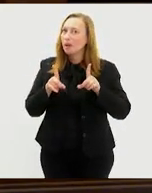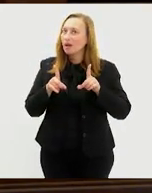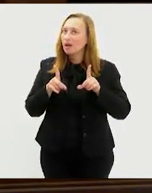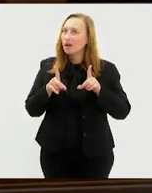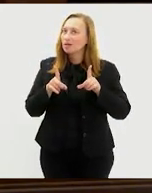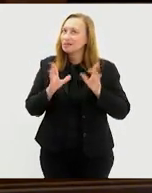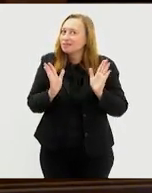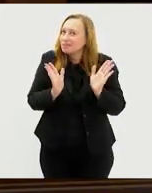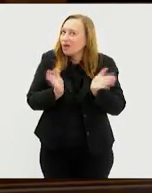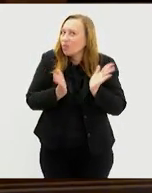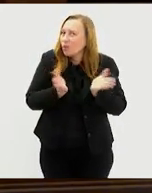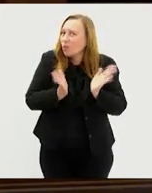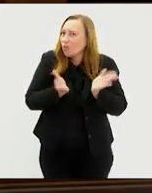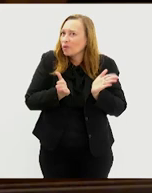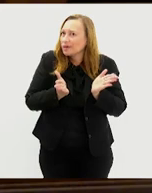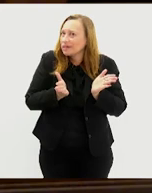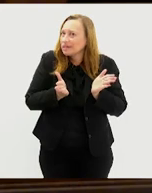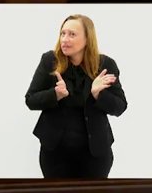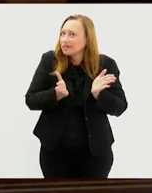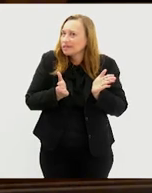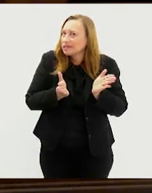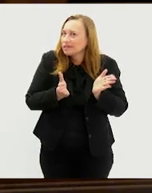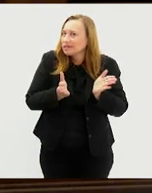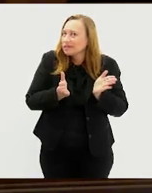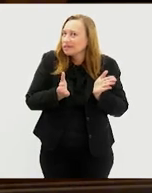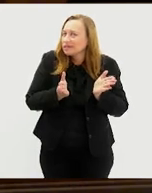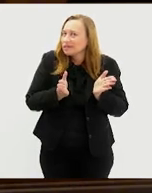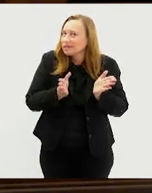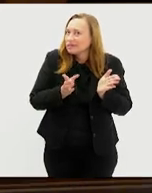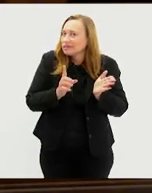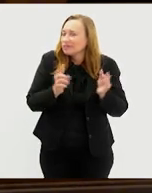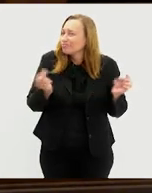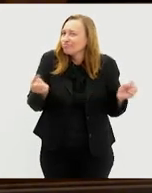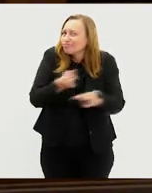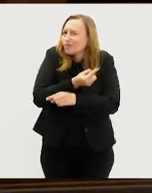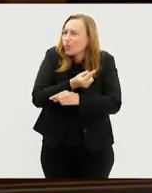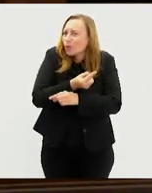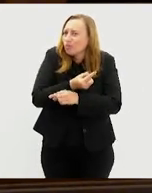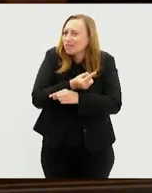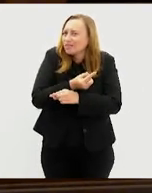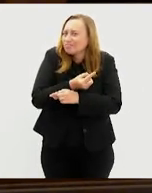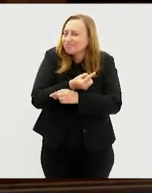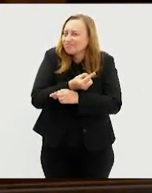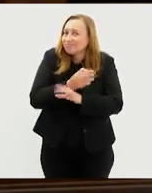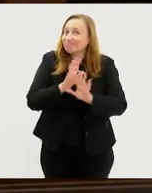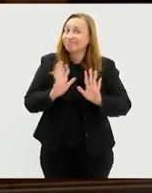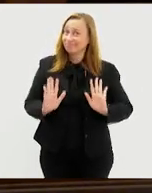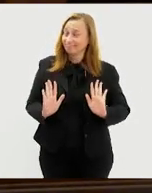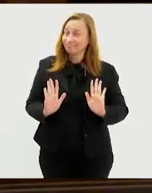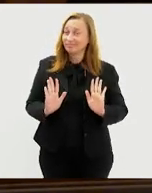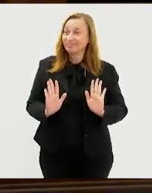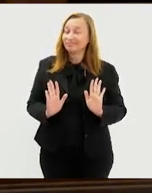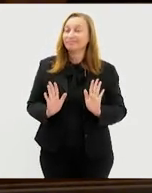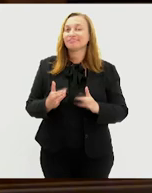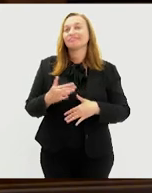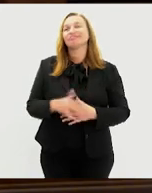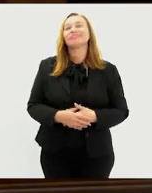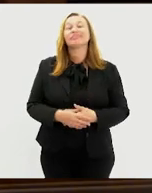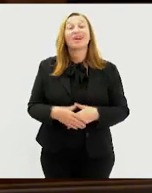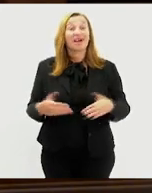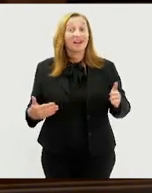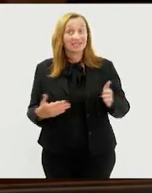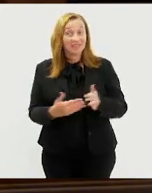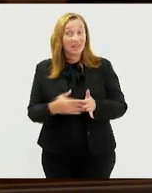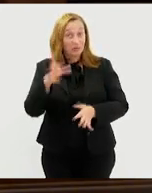atuais já não tem mais os requisitos necessários até vossa excelência que tem